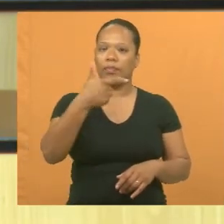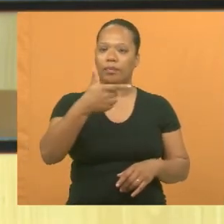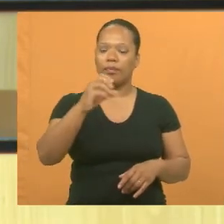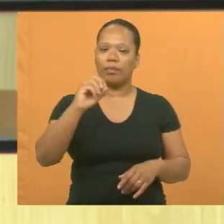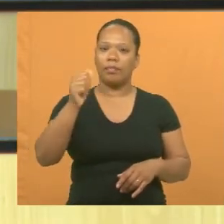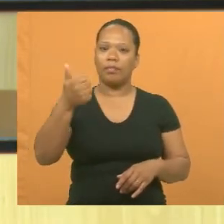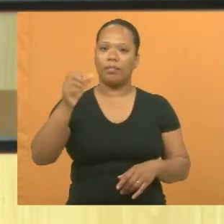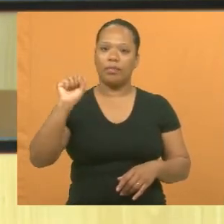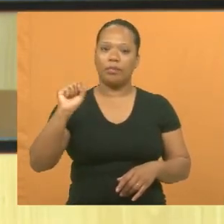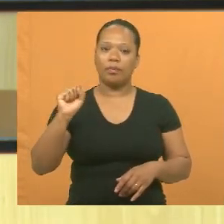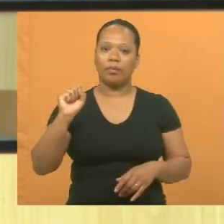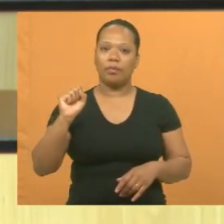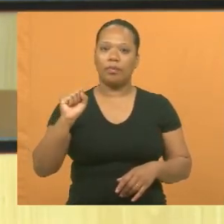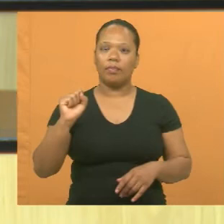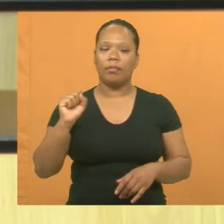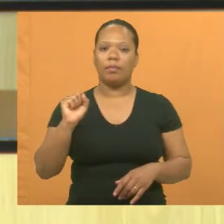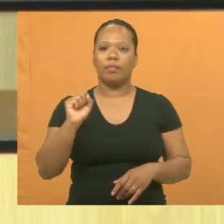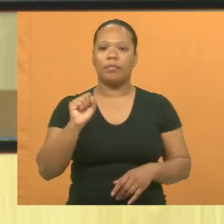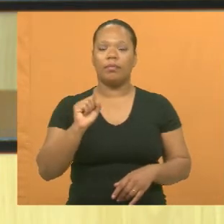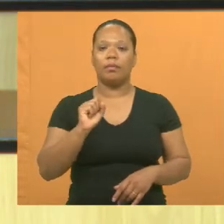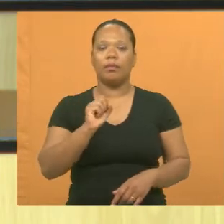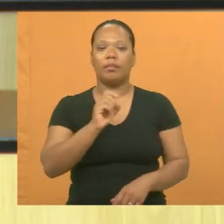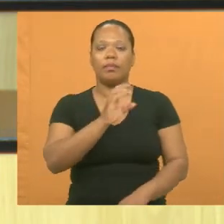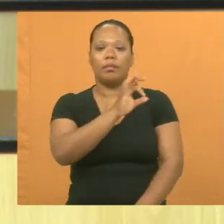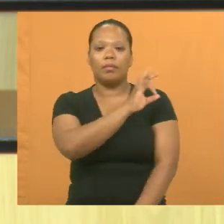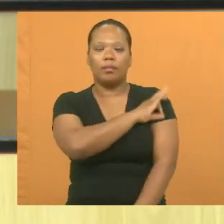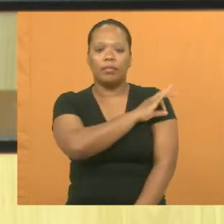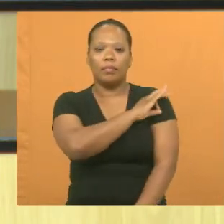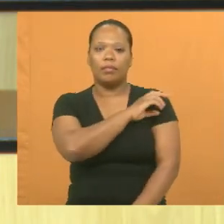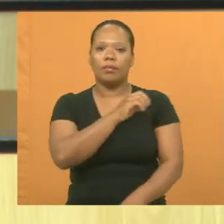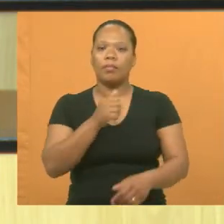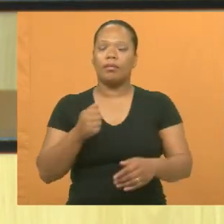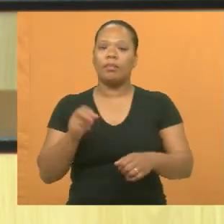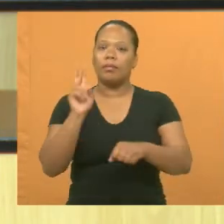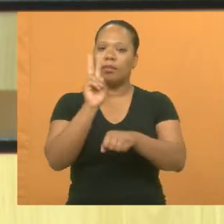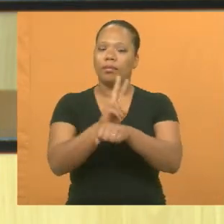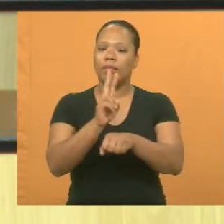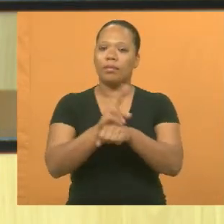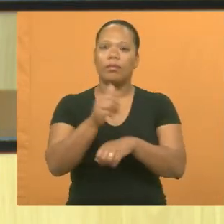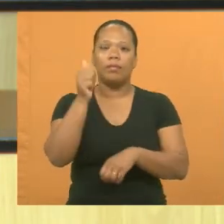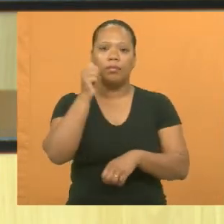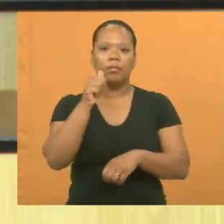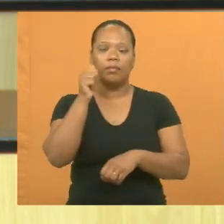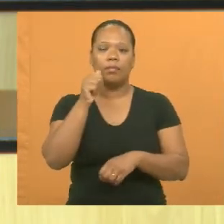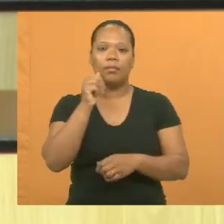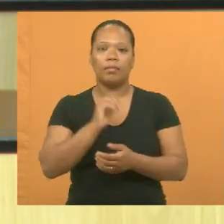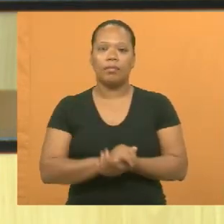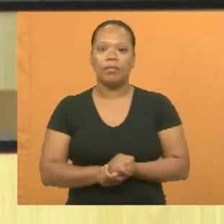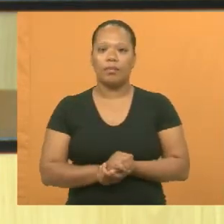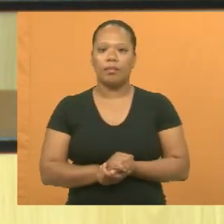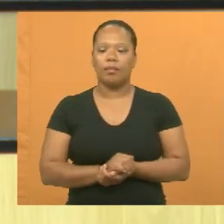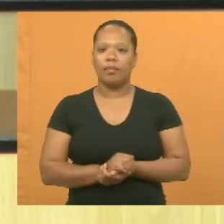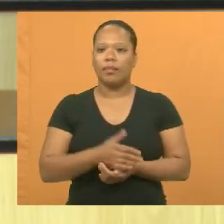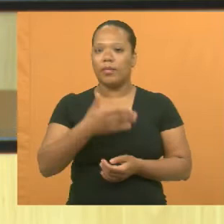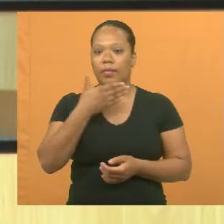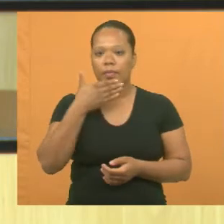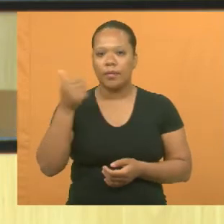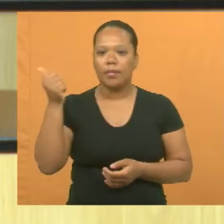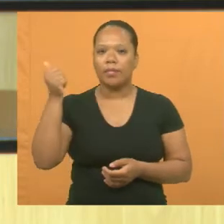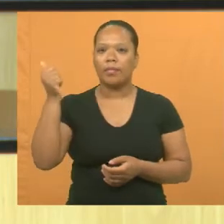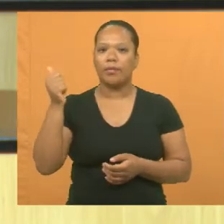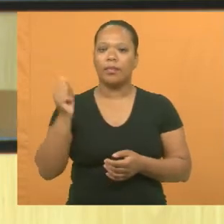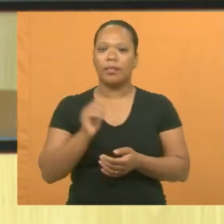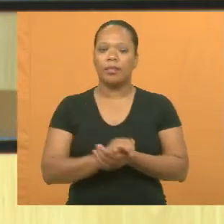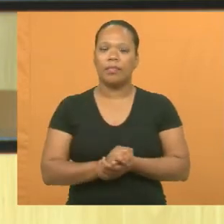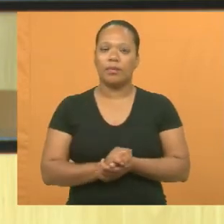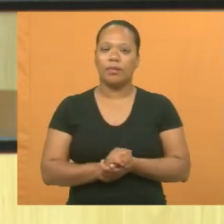2018, que a Delegacia de Polícia de Defesa da Mulher em Jacareí adote providências para a melhoria da estrutura